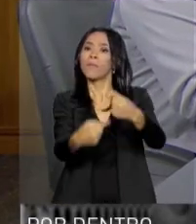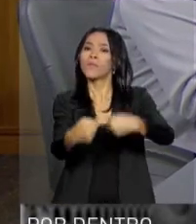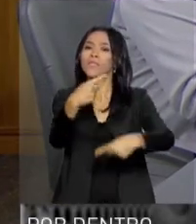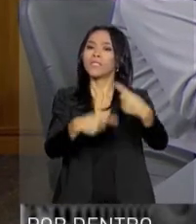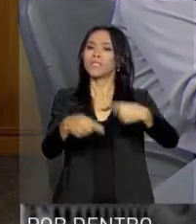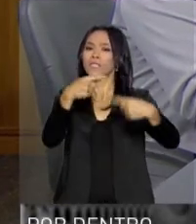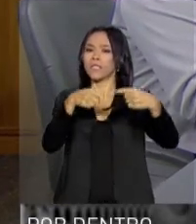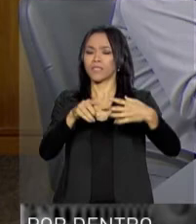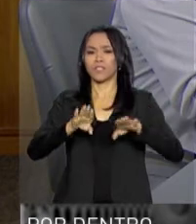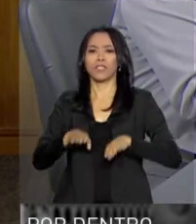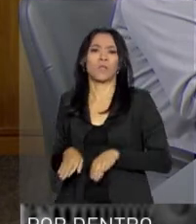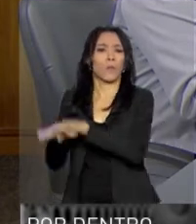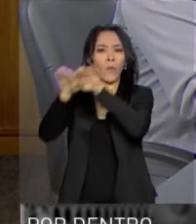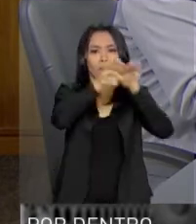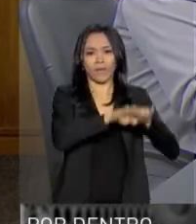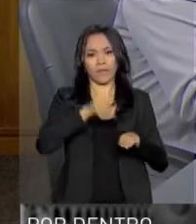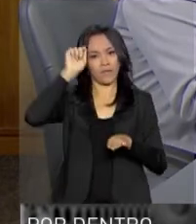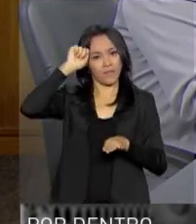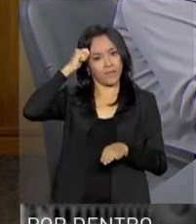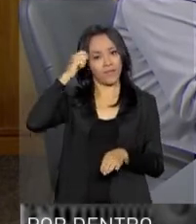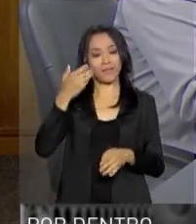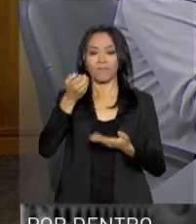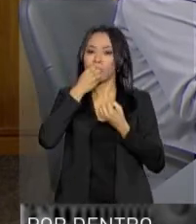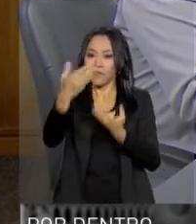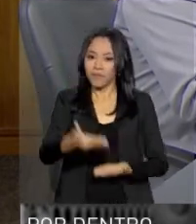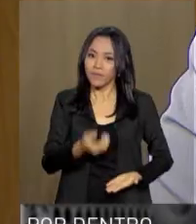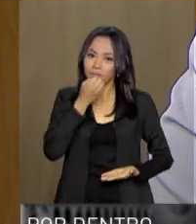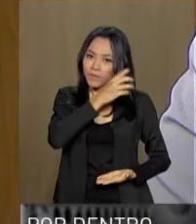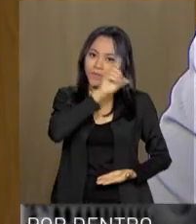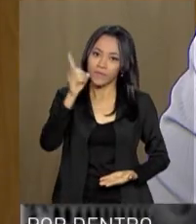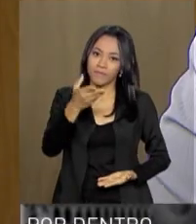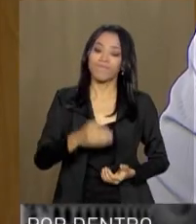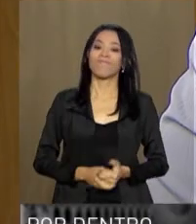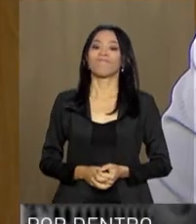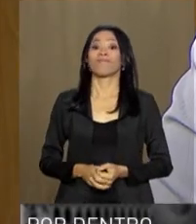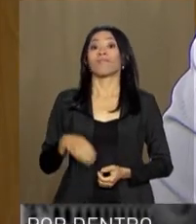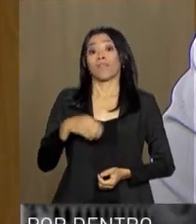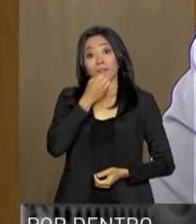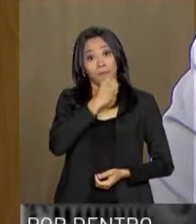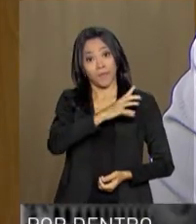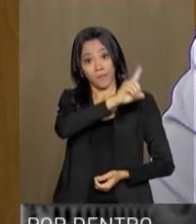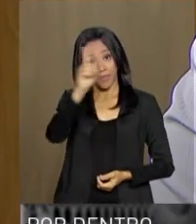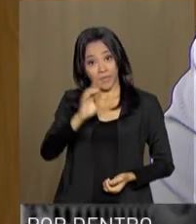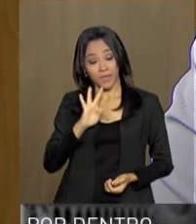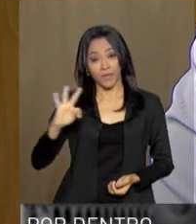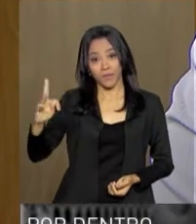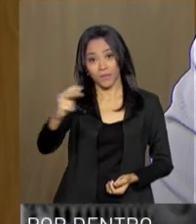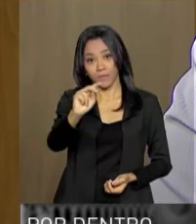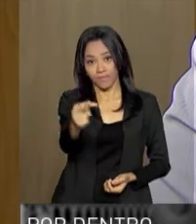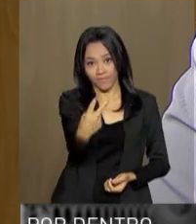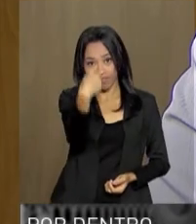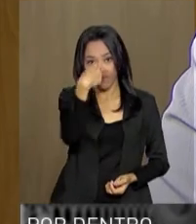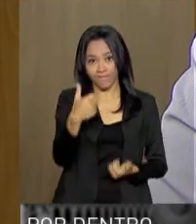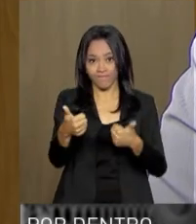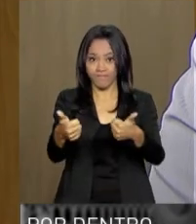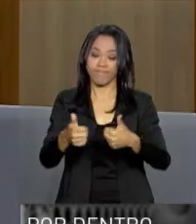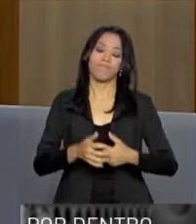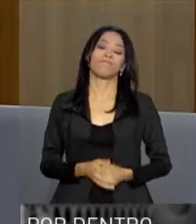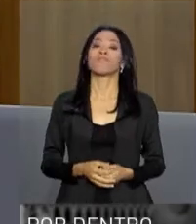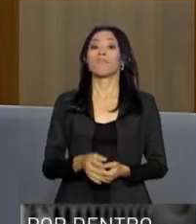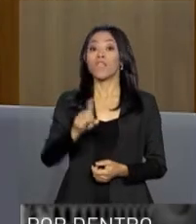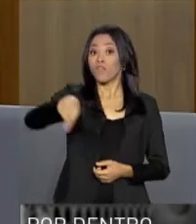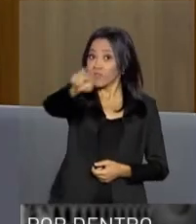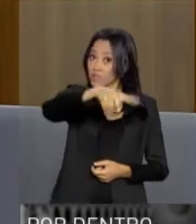muito bem vindo o secretário bom dia pra você um dia eu sou bom dia a todos pelos espectadores aqui do programa bem você que nos acompanha